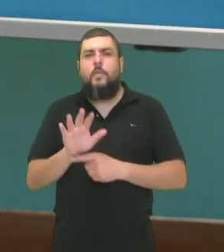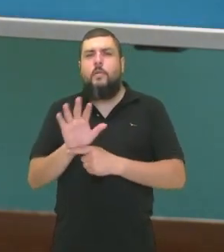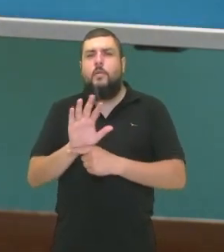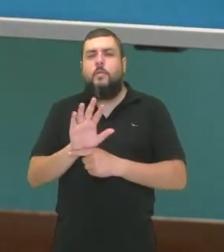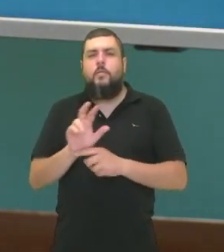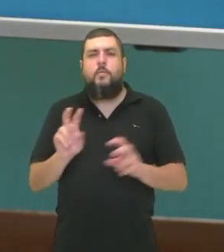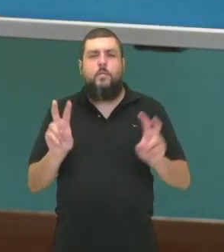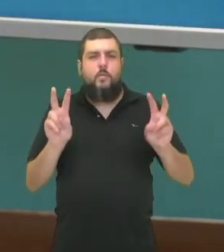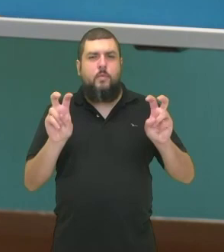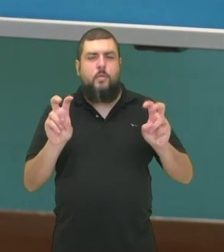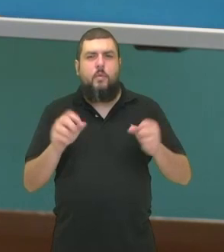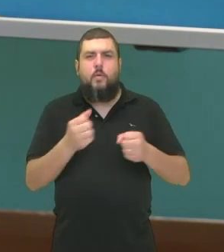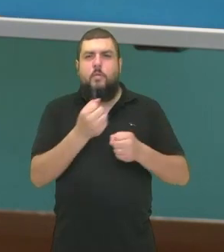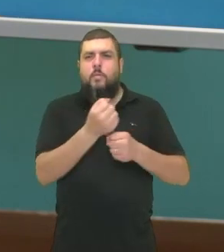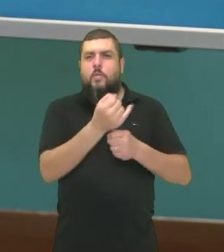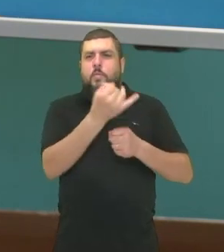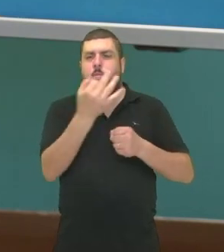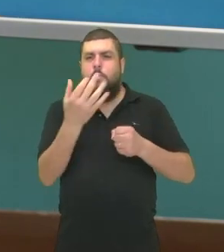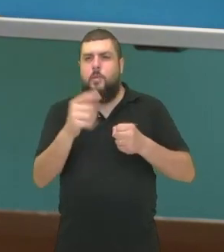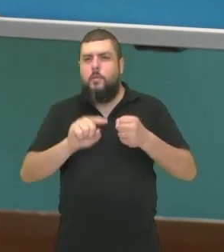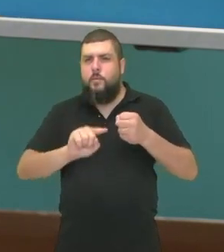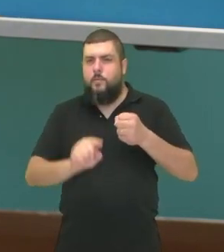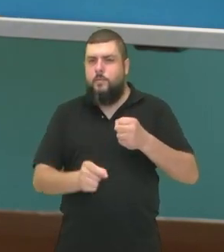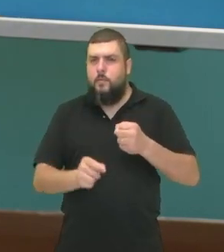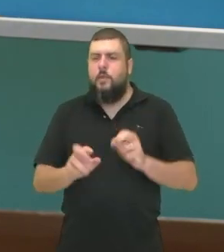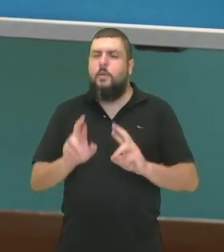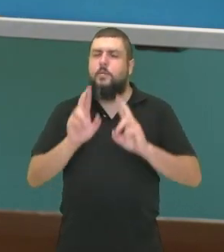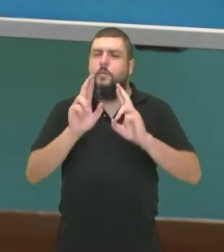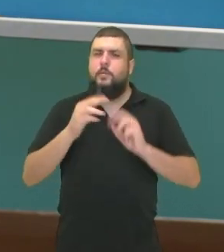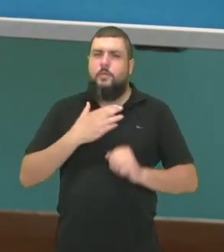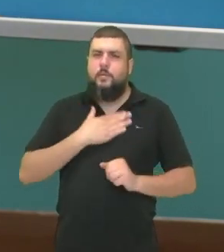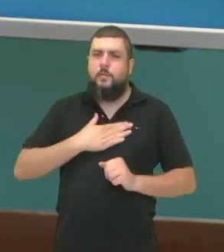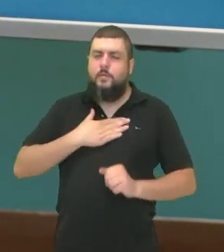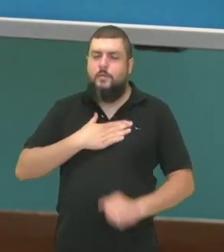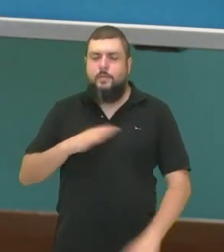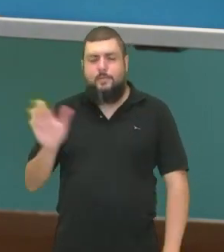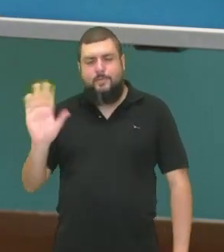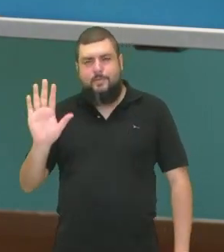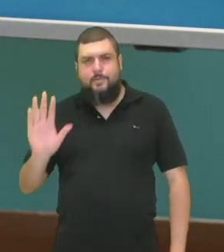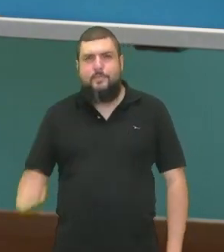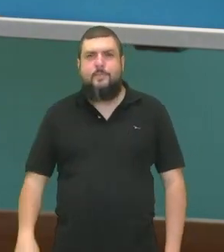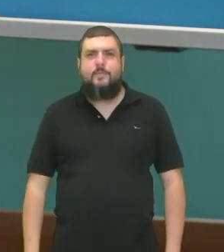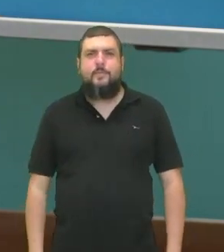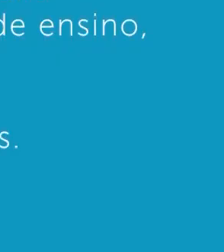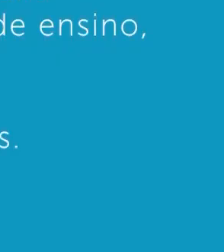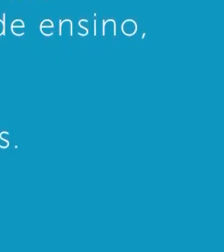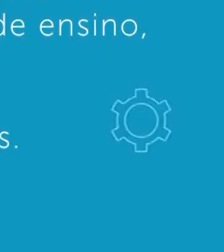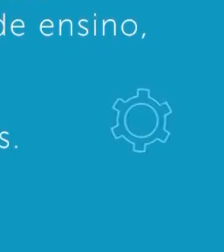falamos sobre a potenciação de números decimais. Espero que vocês tenham gostado e até breve!